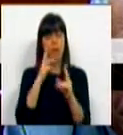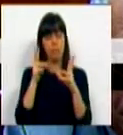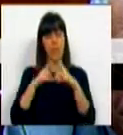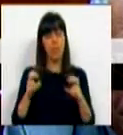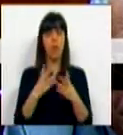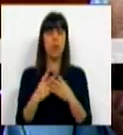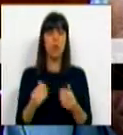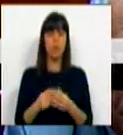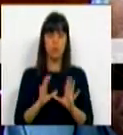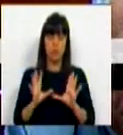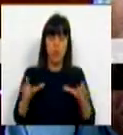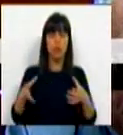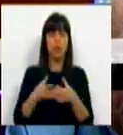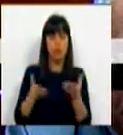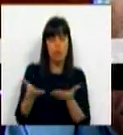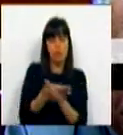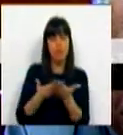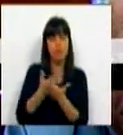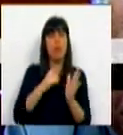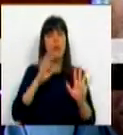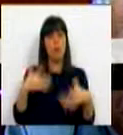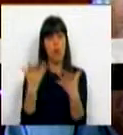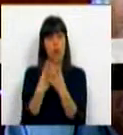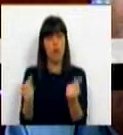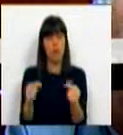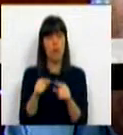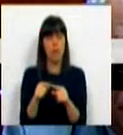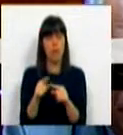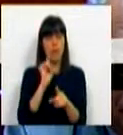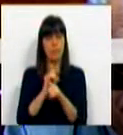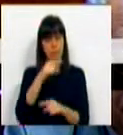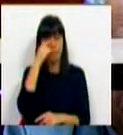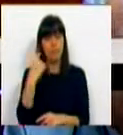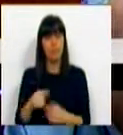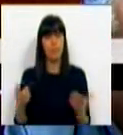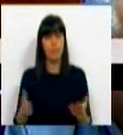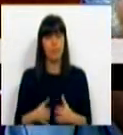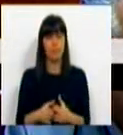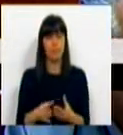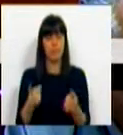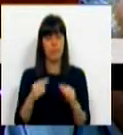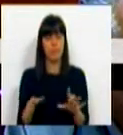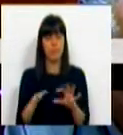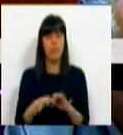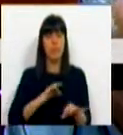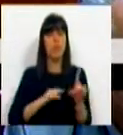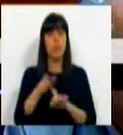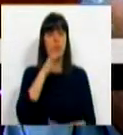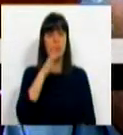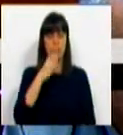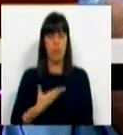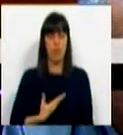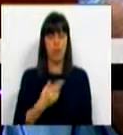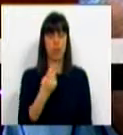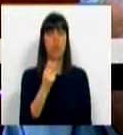as soluções conjuntamente que possam resolver essas dificuldades. Em relação ao Sr. Deputado Duarte